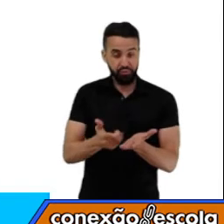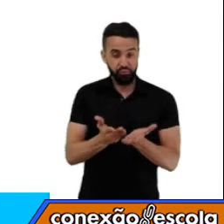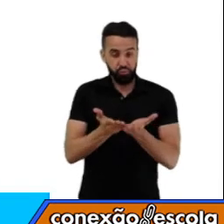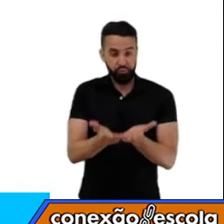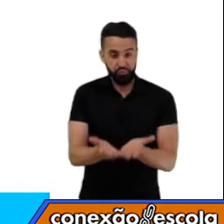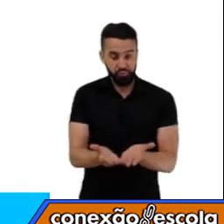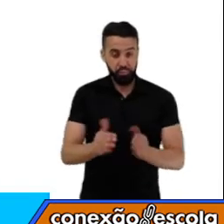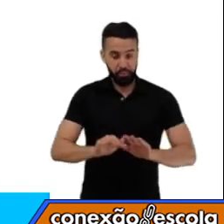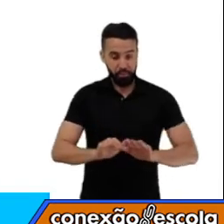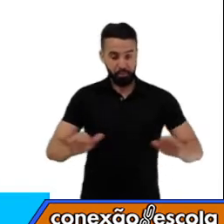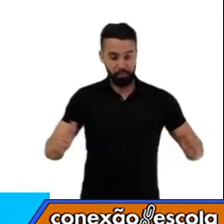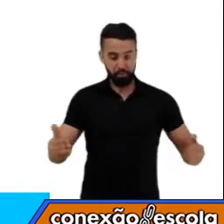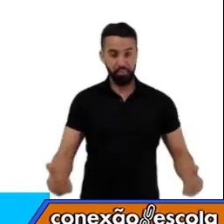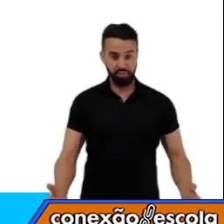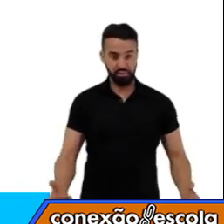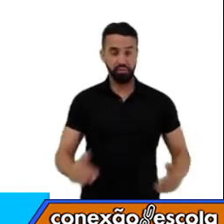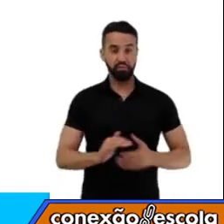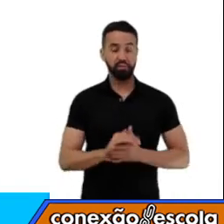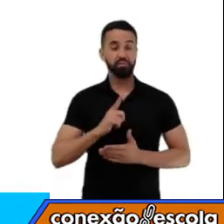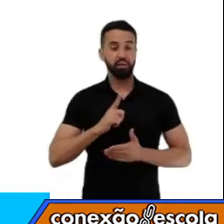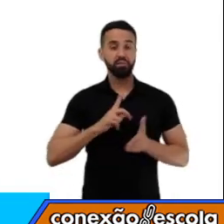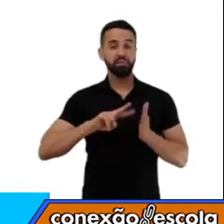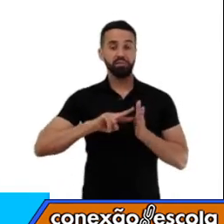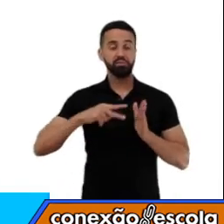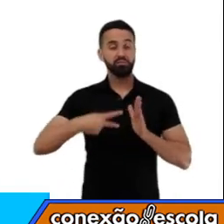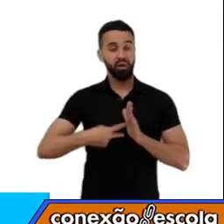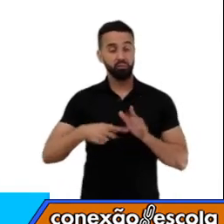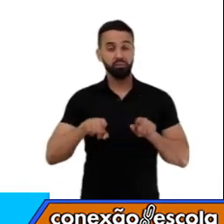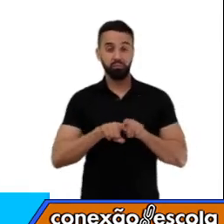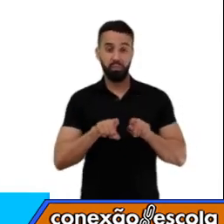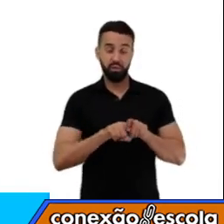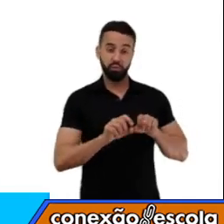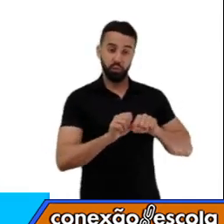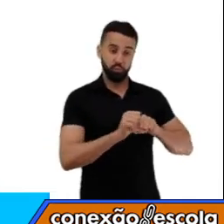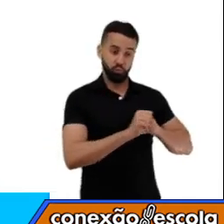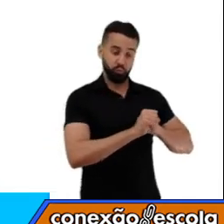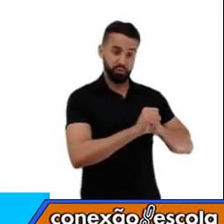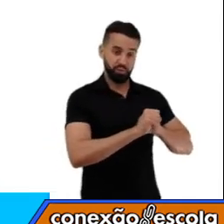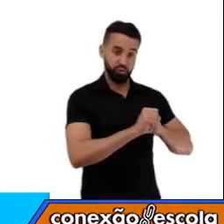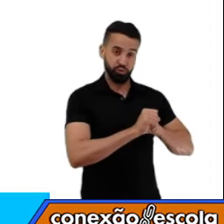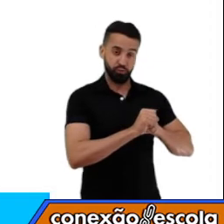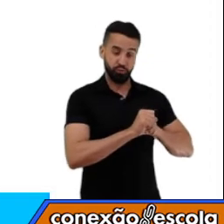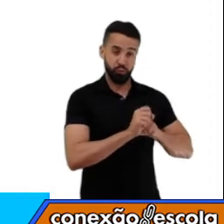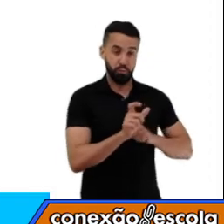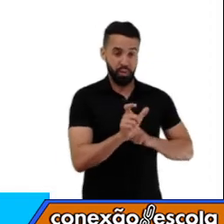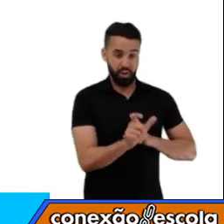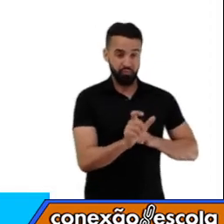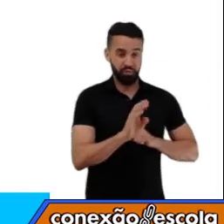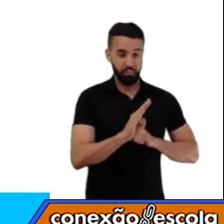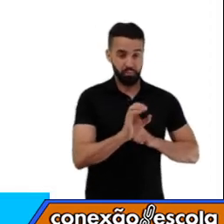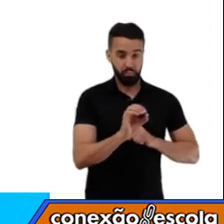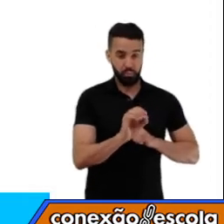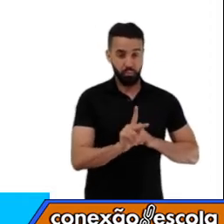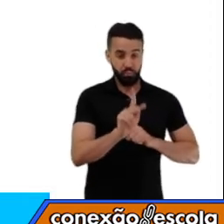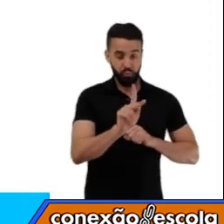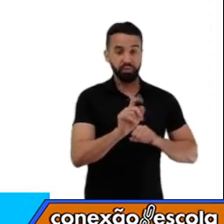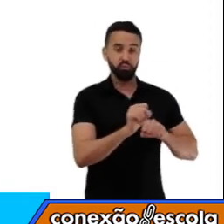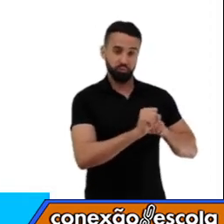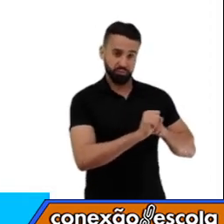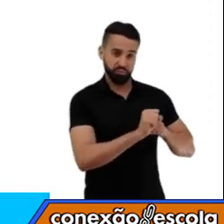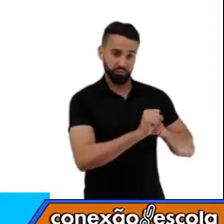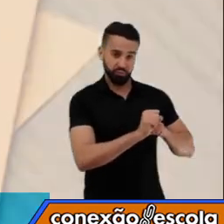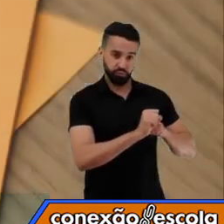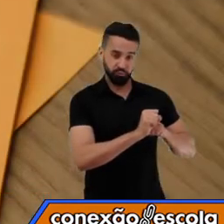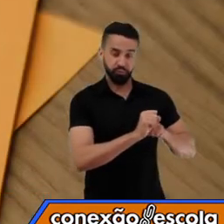mesa temos um sentido para book de substantivo porque Professora porque toda vez